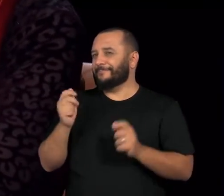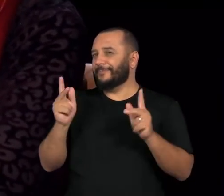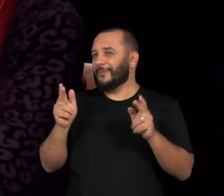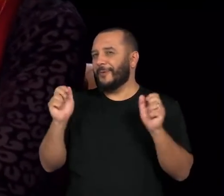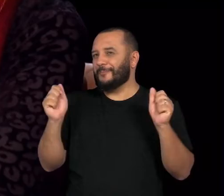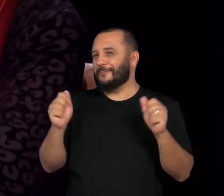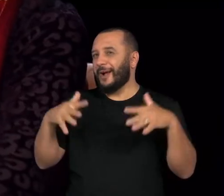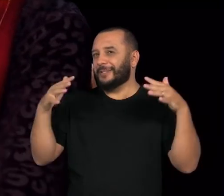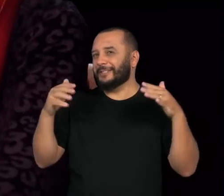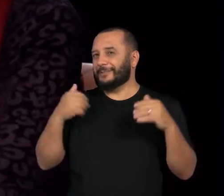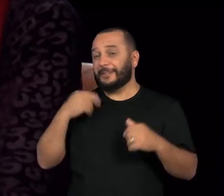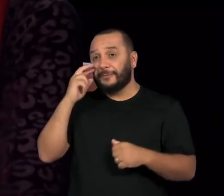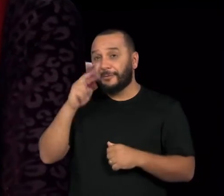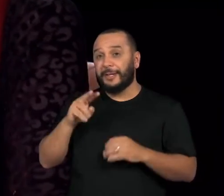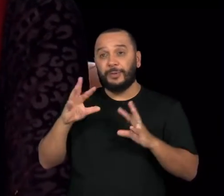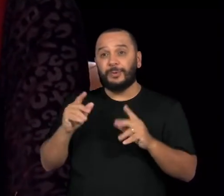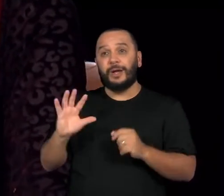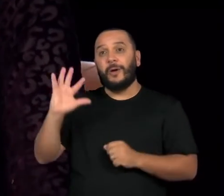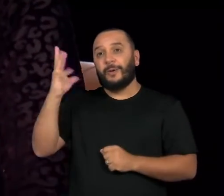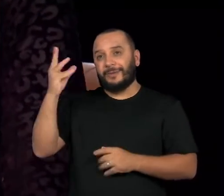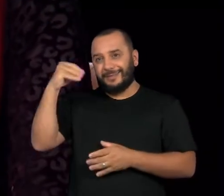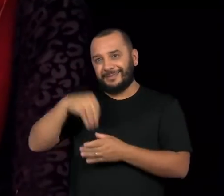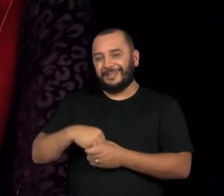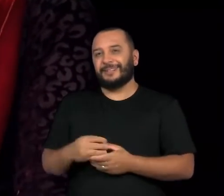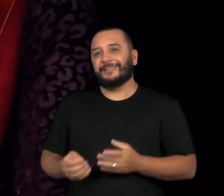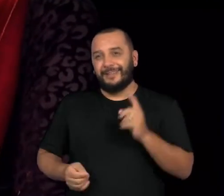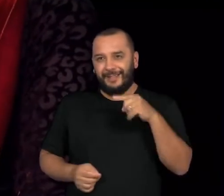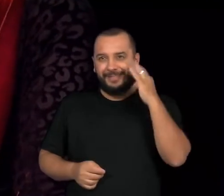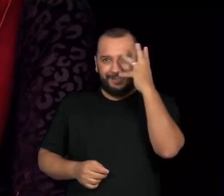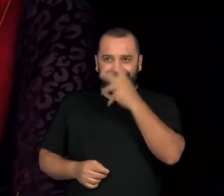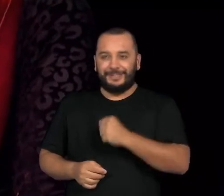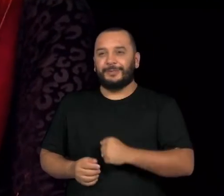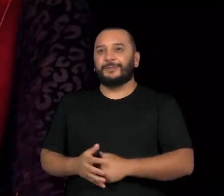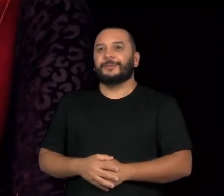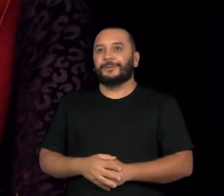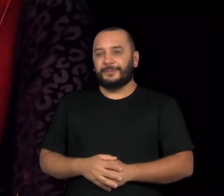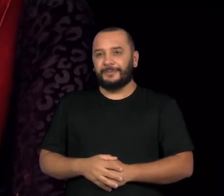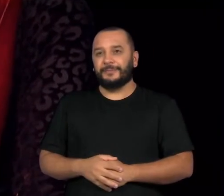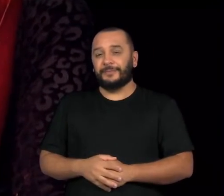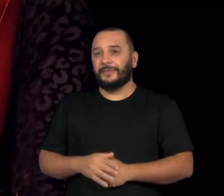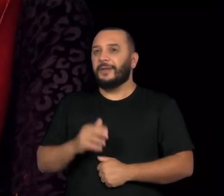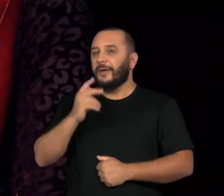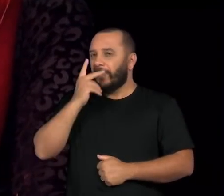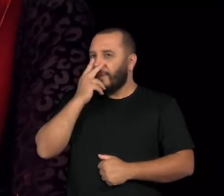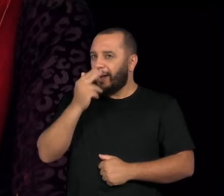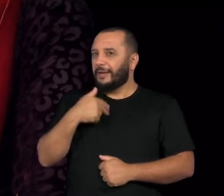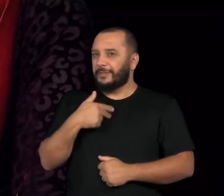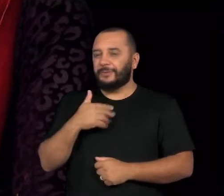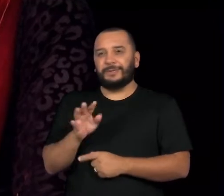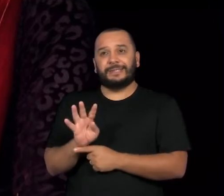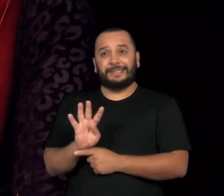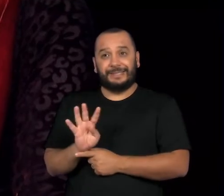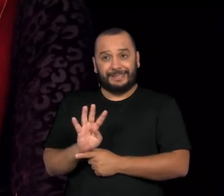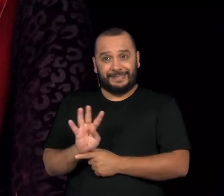no interior, né? É lindo isso. Eu acho que o cinema